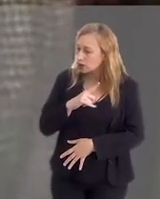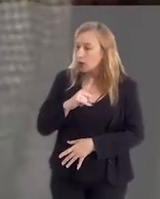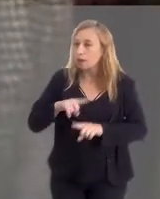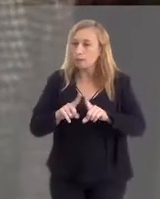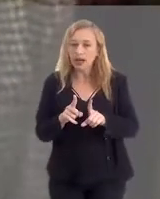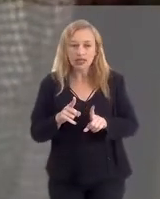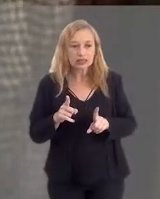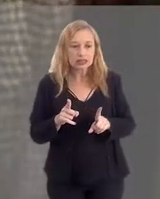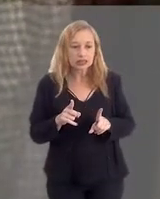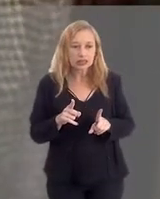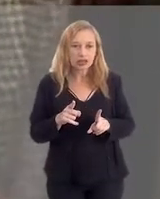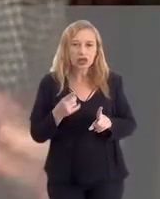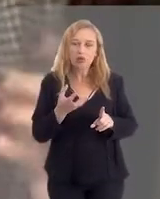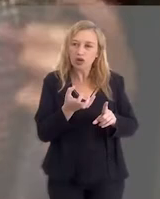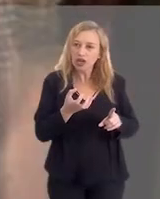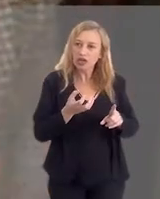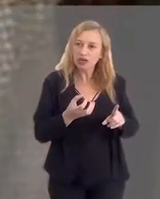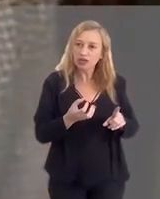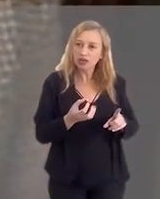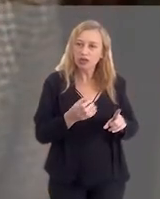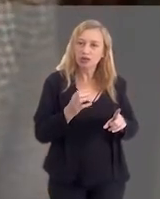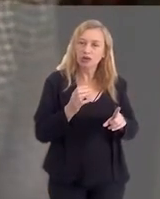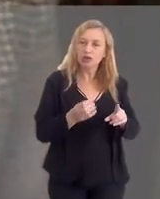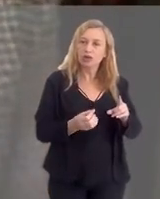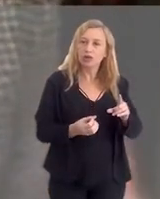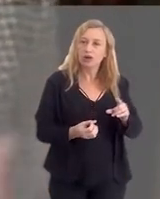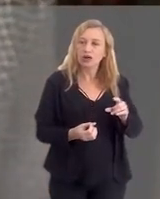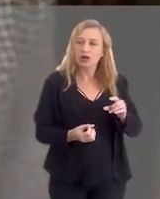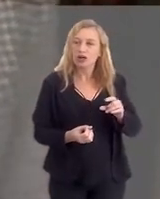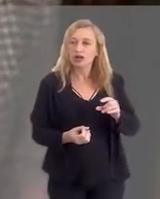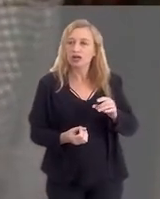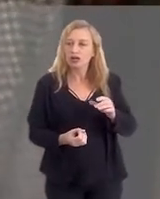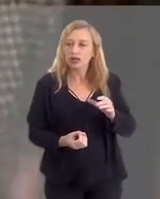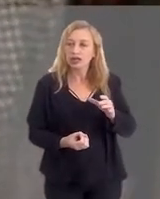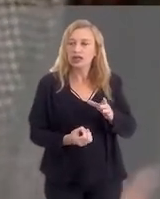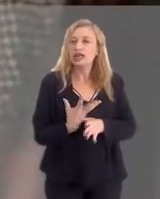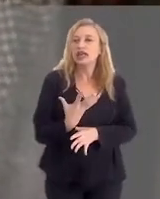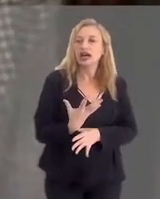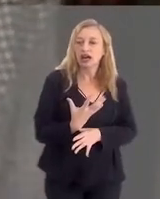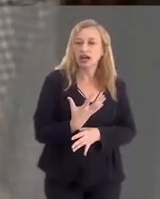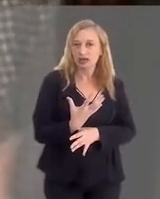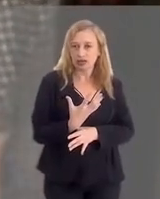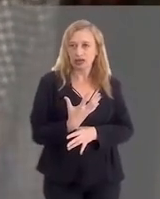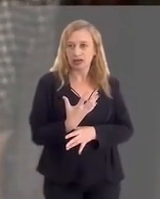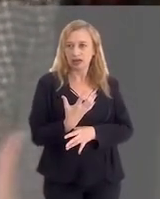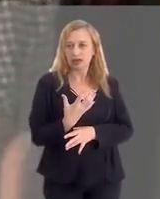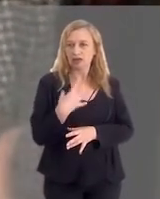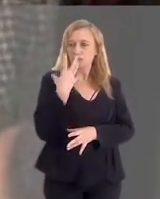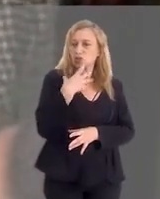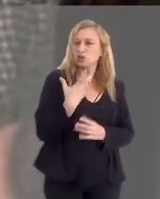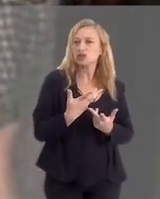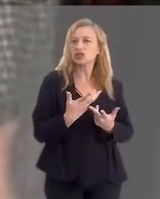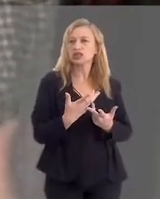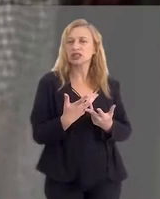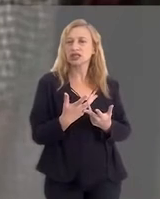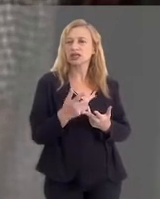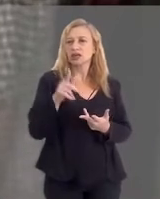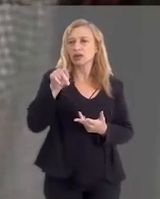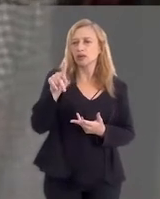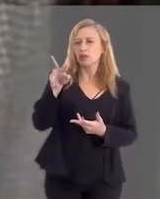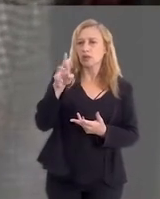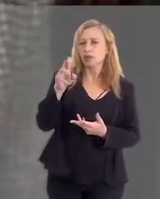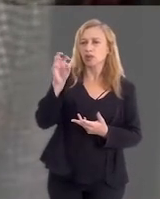né? Mas aí eu decido que eu queria montar minha produtora, porque eu já estava muito apaixonada, muito provocada, e tinha